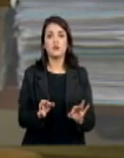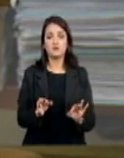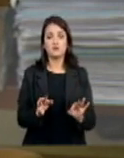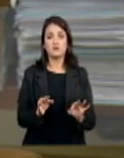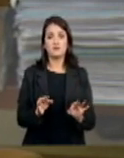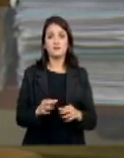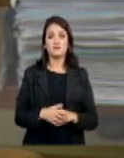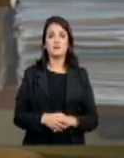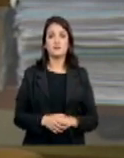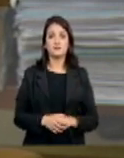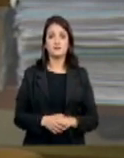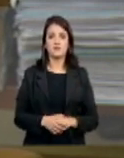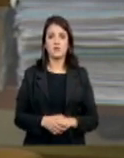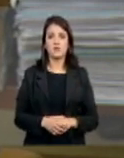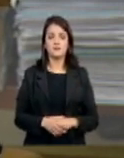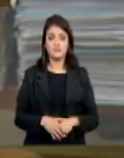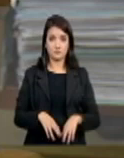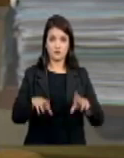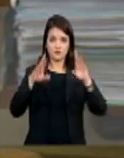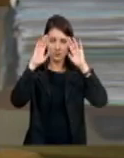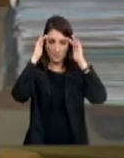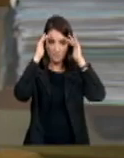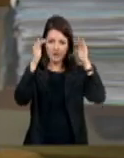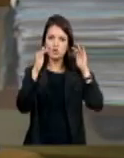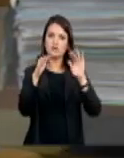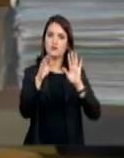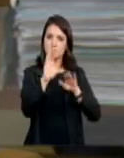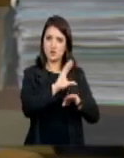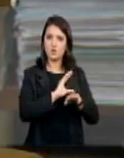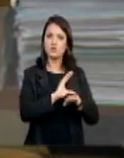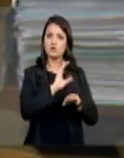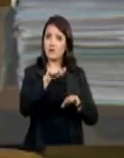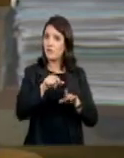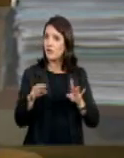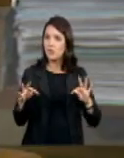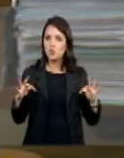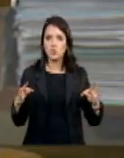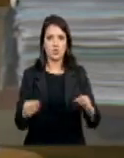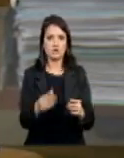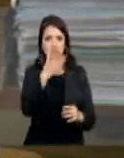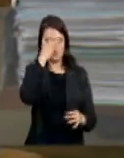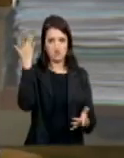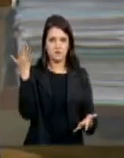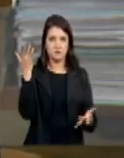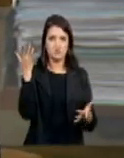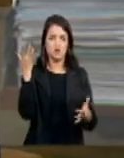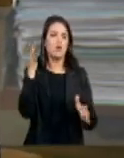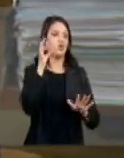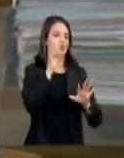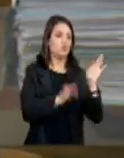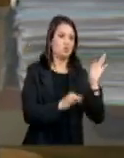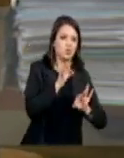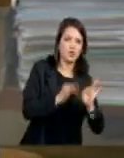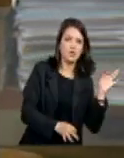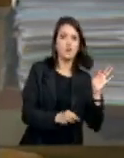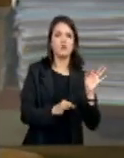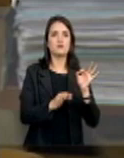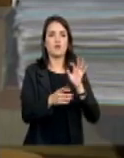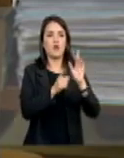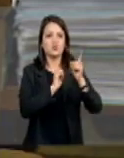da constituição impõe se a todos a magistrados administradores e legisladores